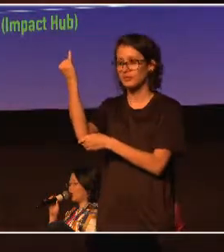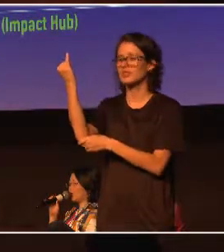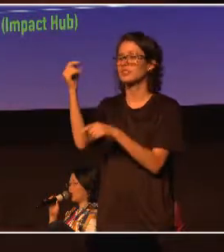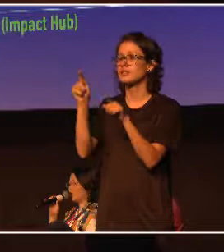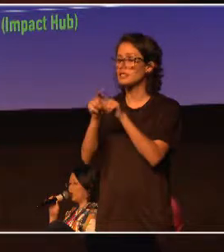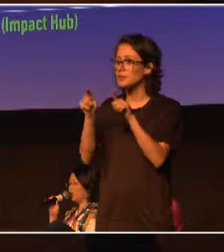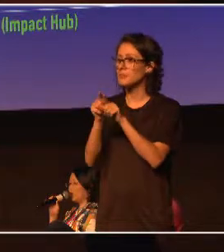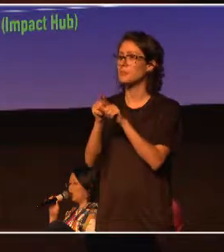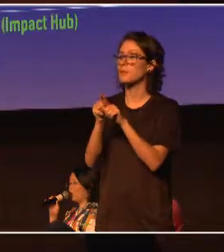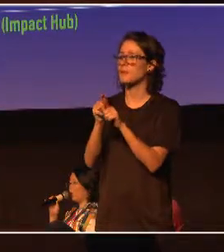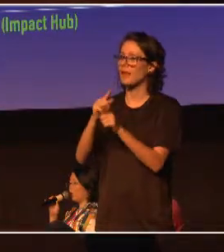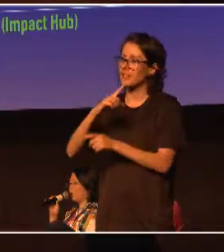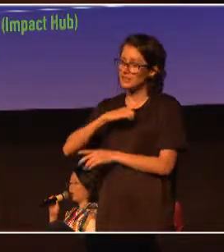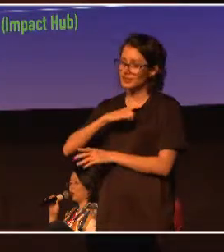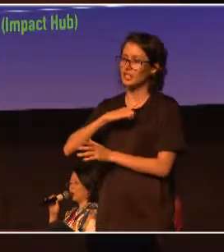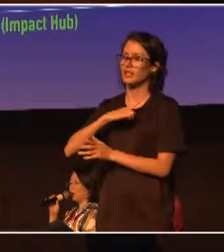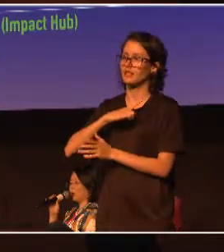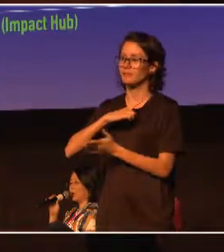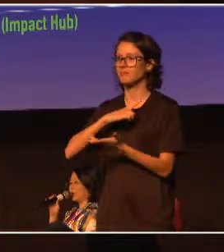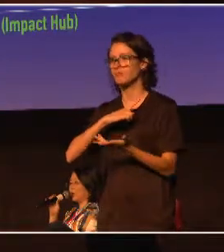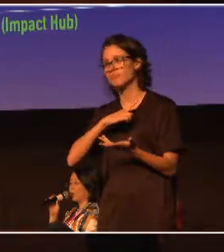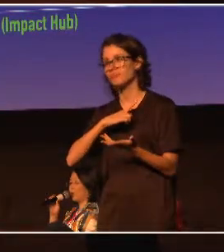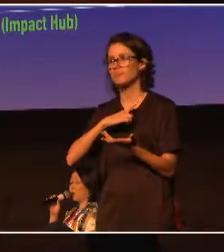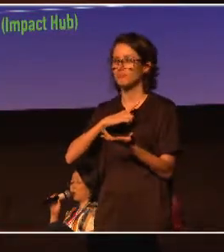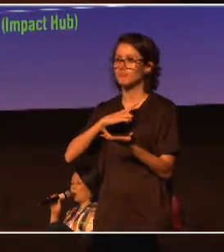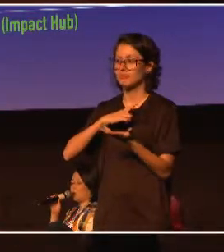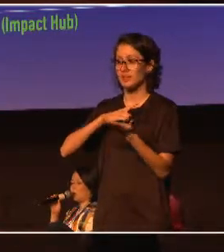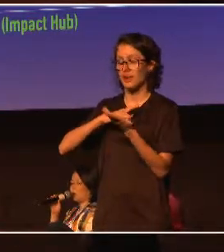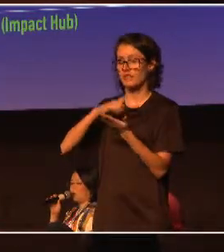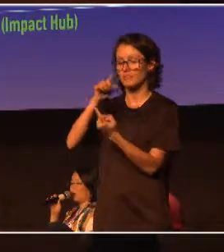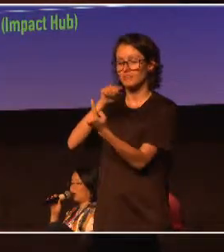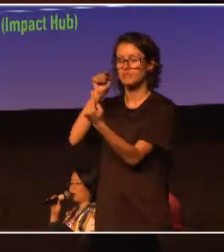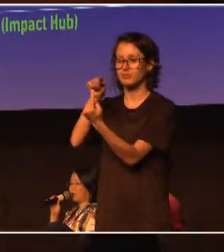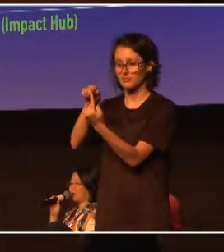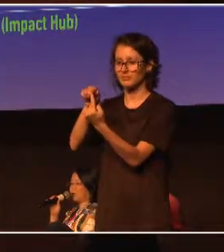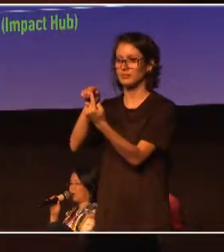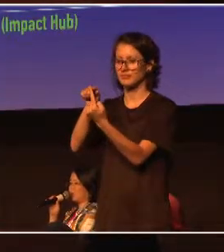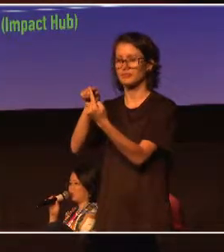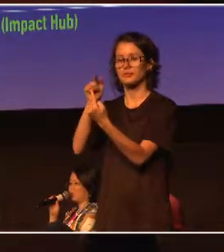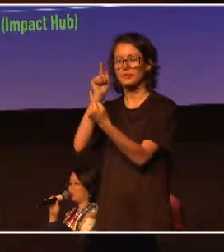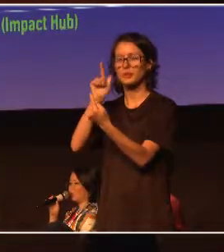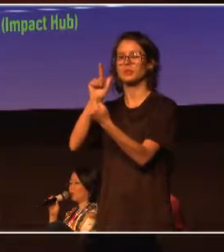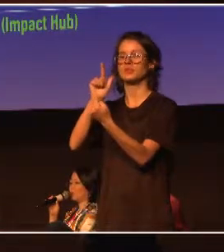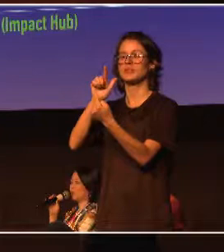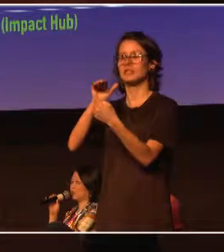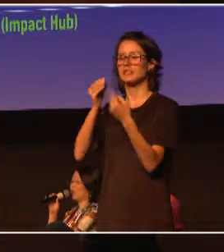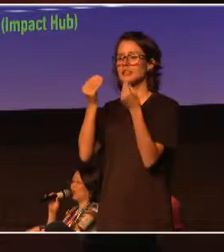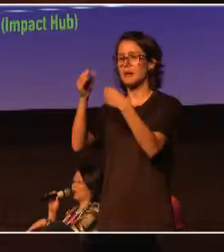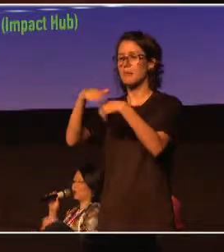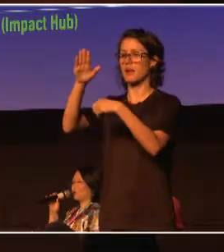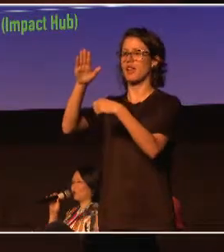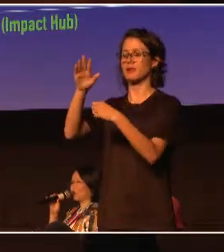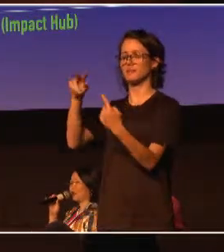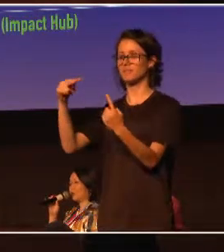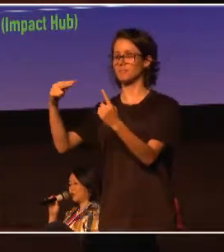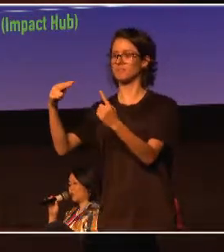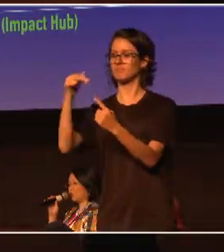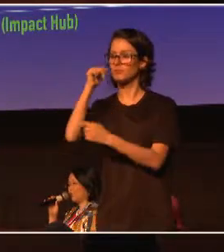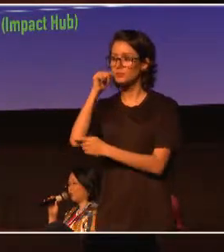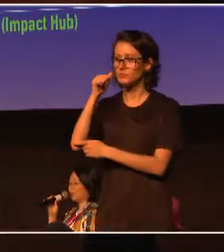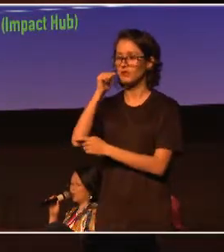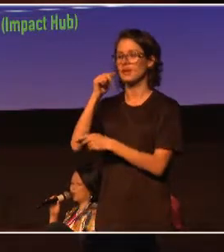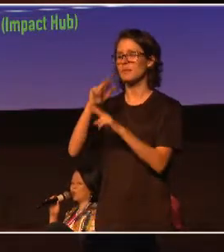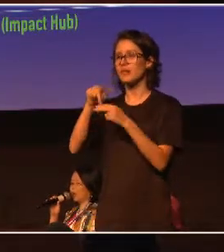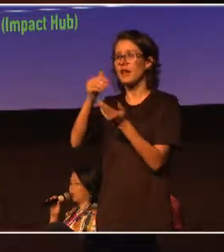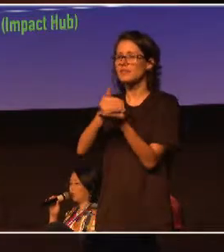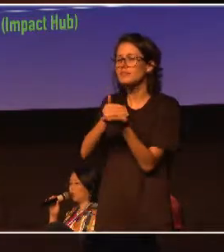a gente tem como propósito, né, conectar e dar mais visibilidade para mulheres nesse ecossistema que ainda está se